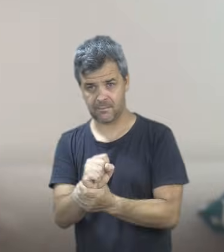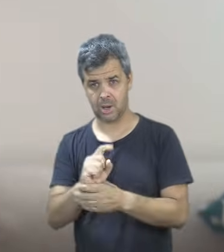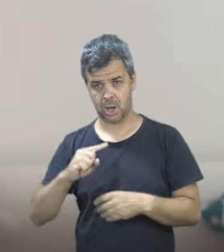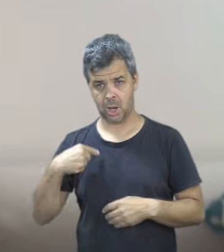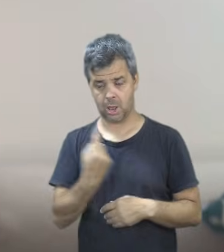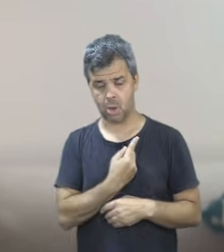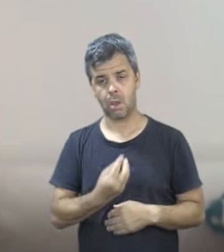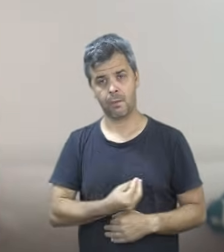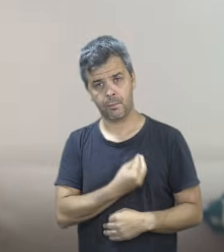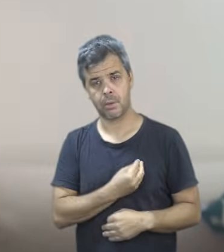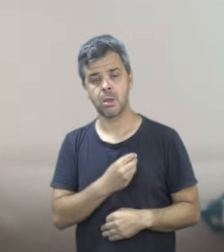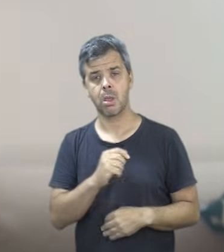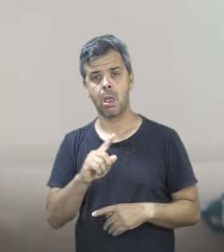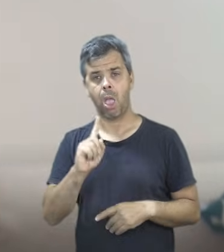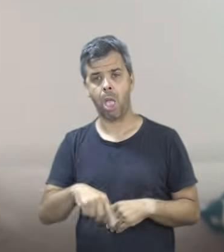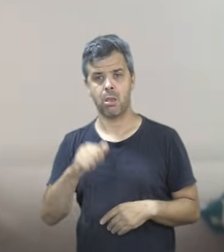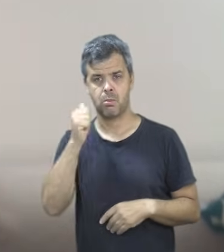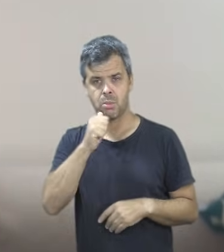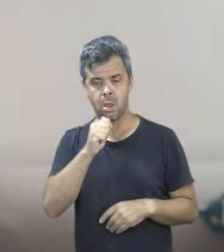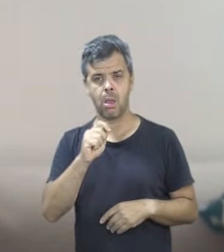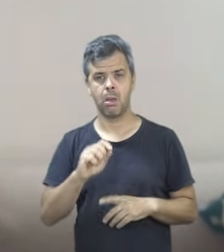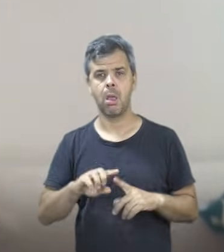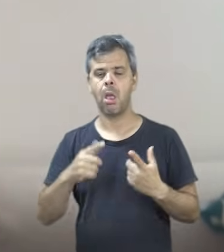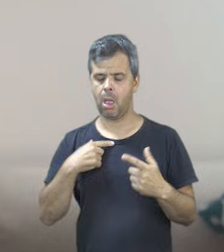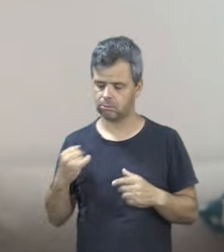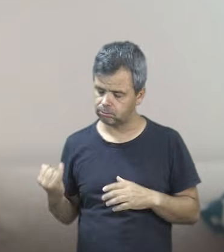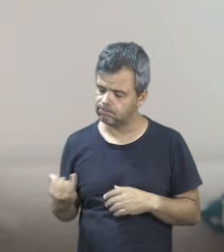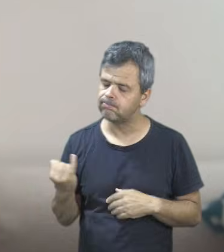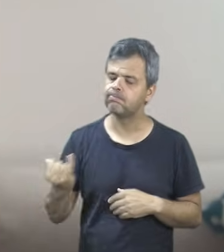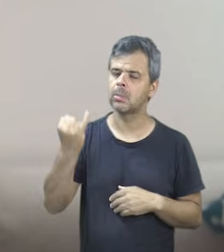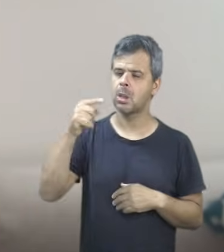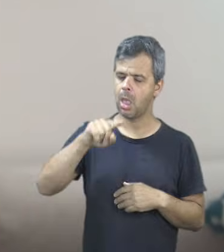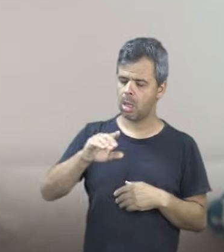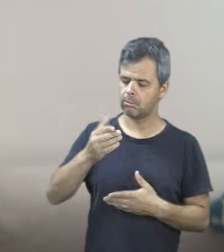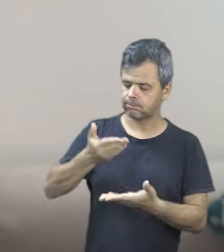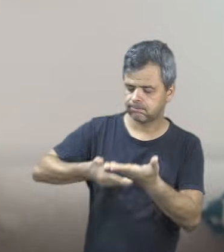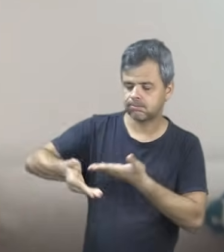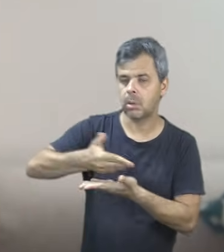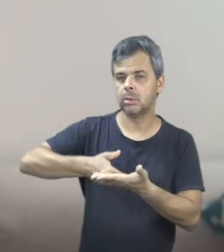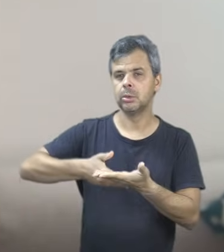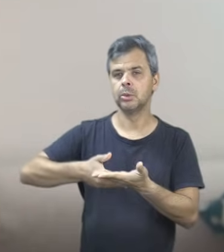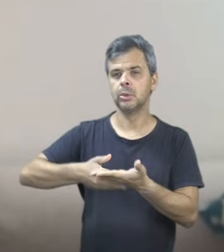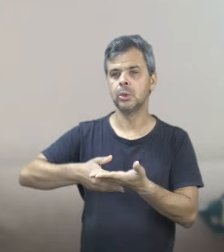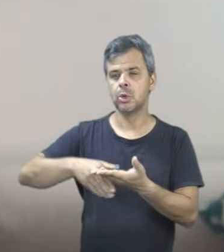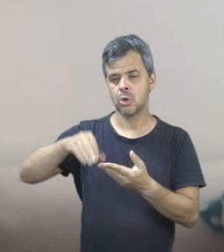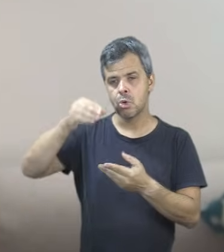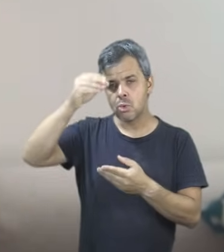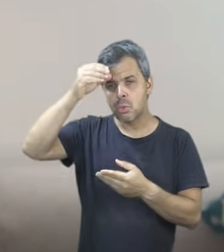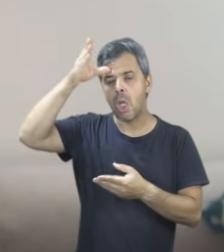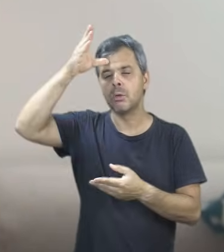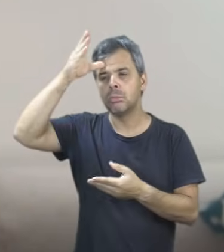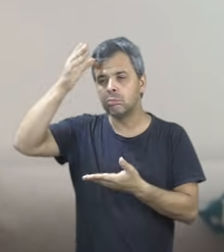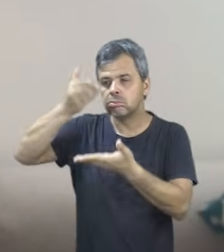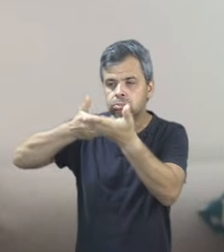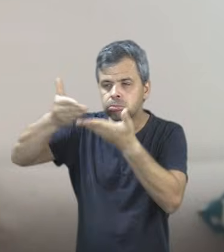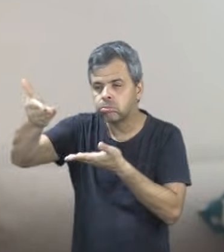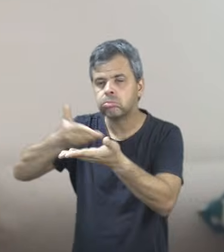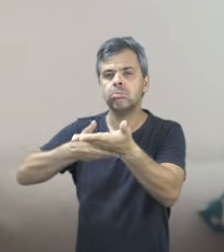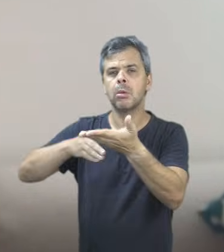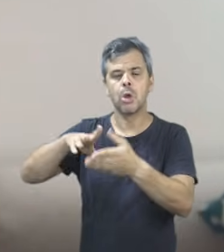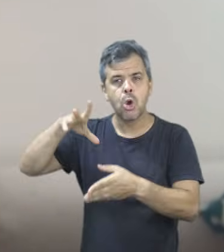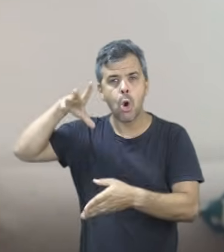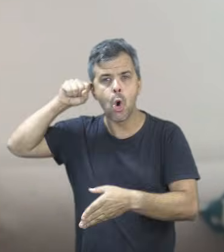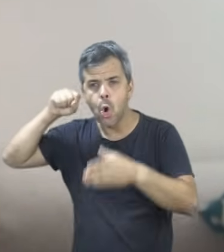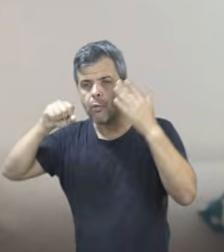nossa existência são mulheres. E aí é fundamental que elas compartilhem o conhecimento, compartilhem o saber, sejam